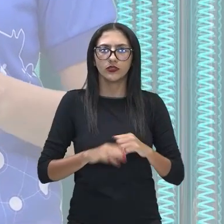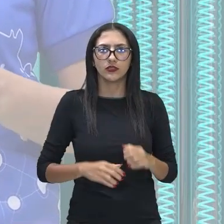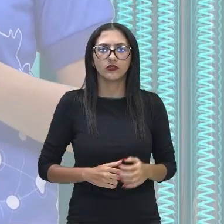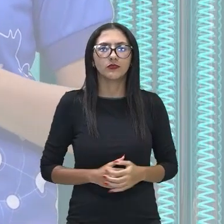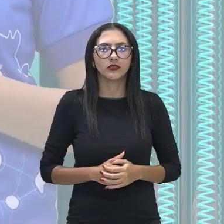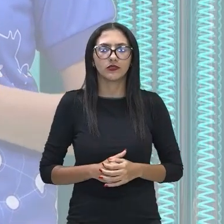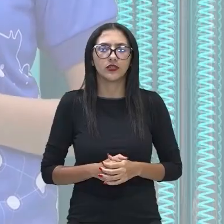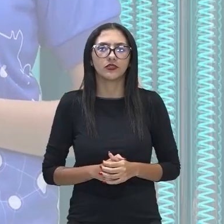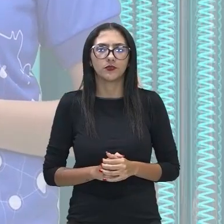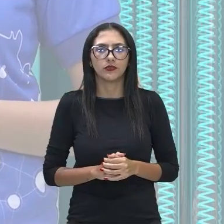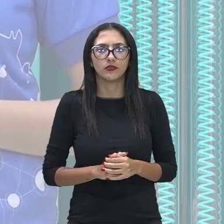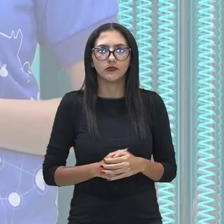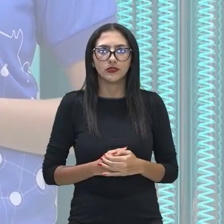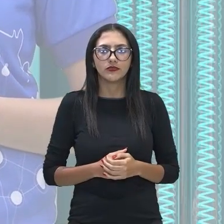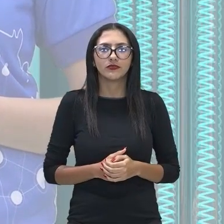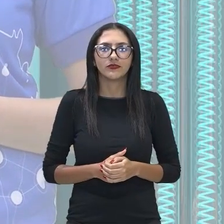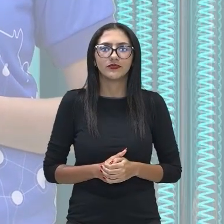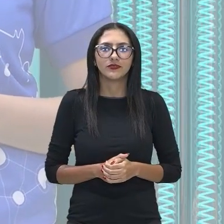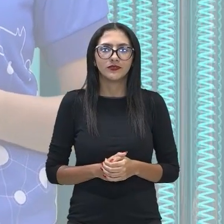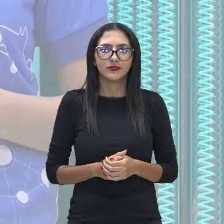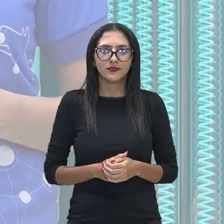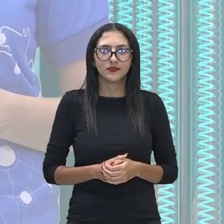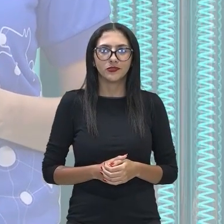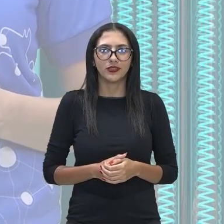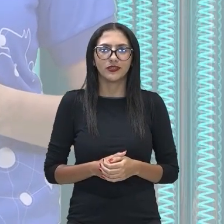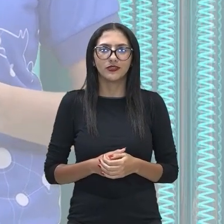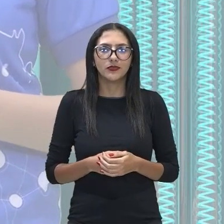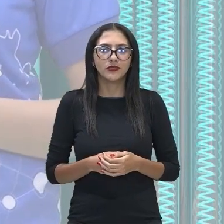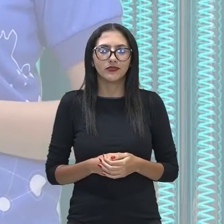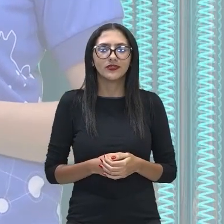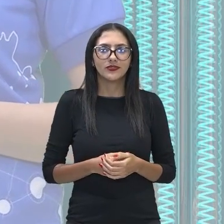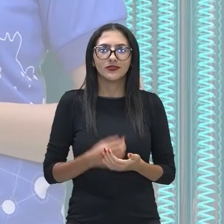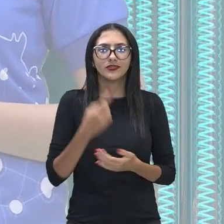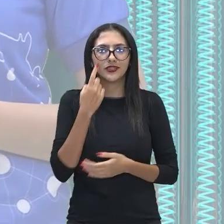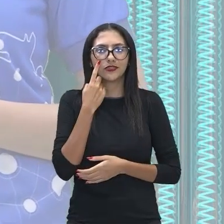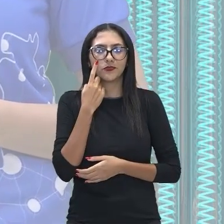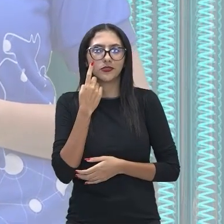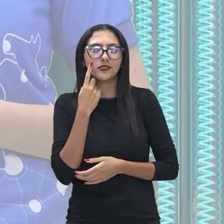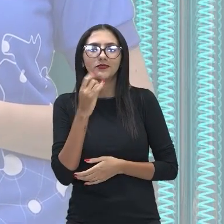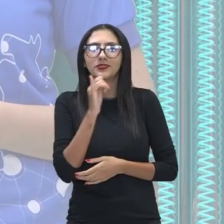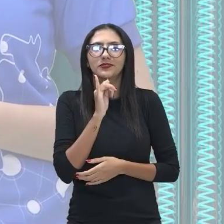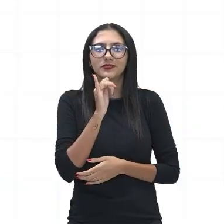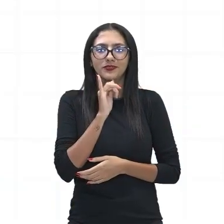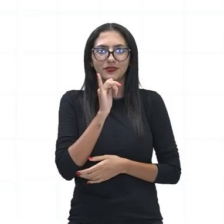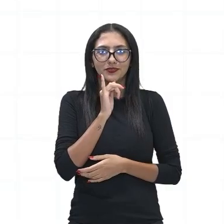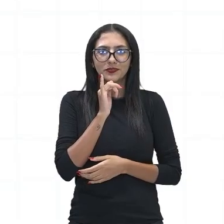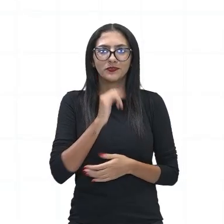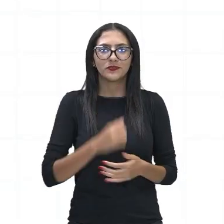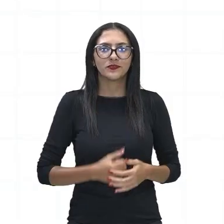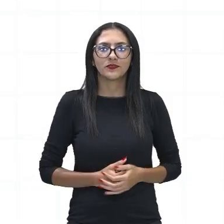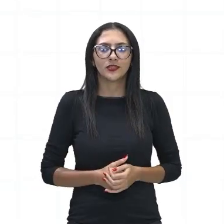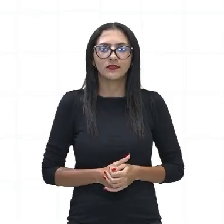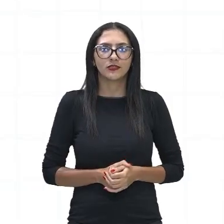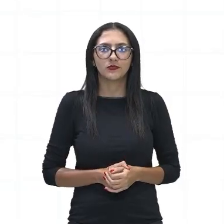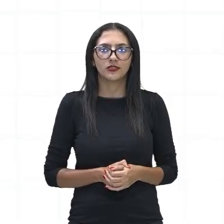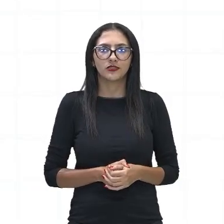para a gente poder fazer essa contabilidade deles. Então, vamos ver mais um pouquinho sobre eles aqui comigo.